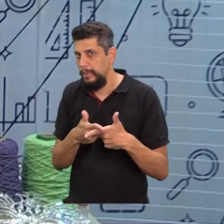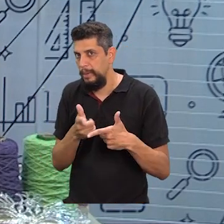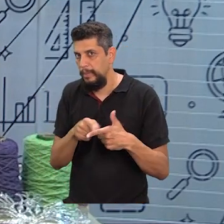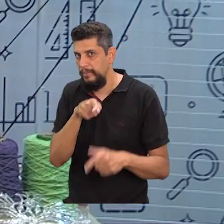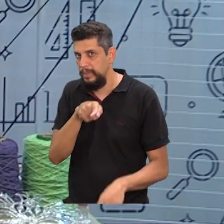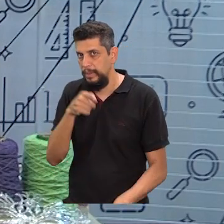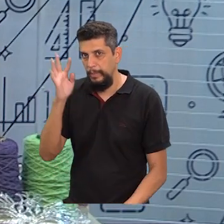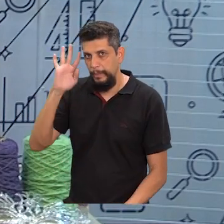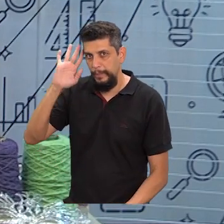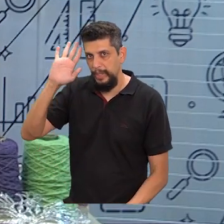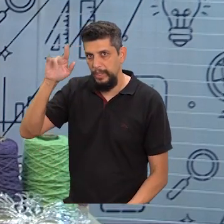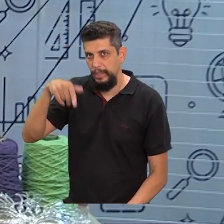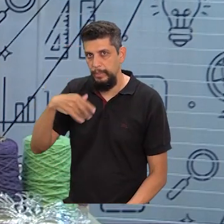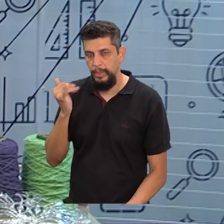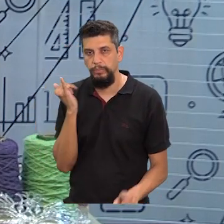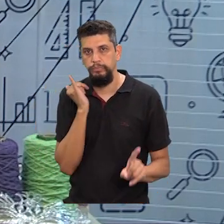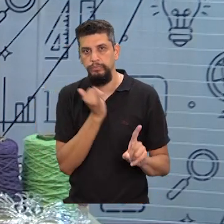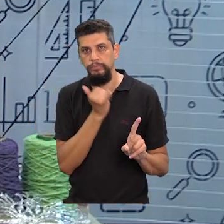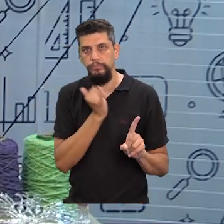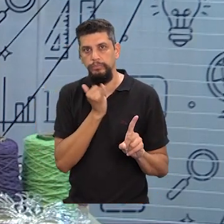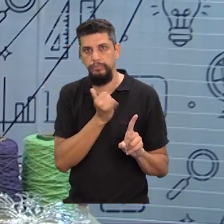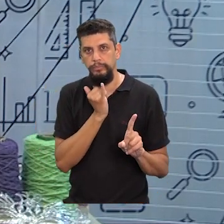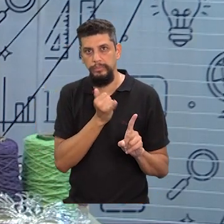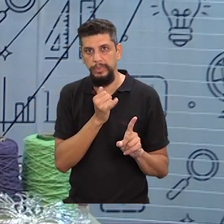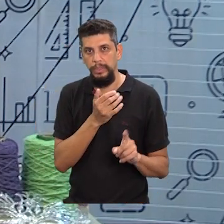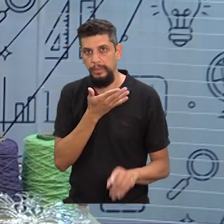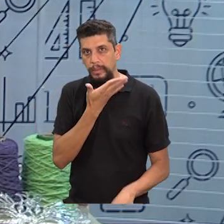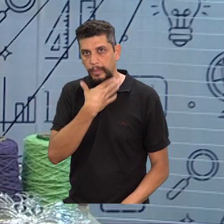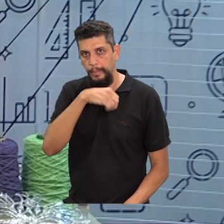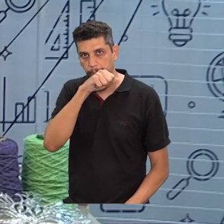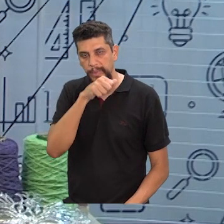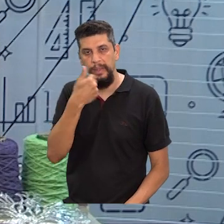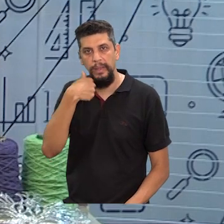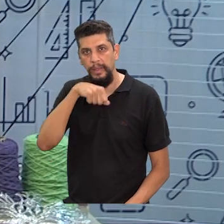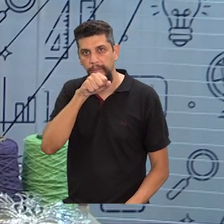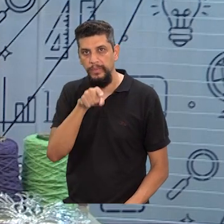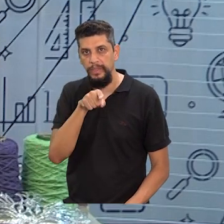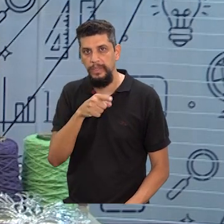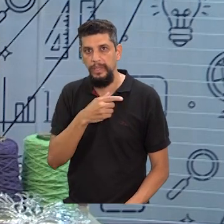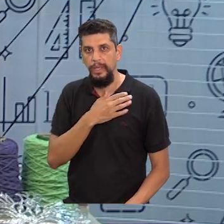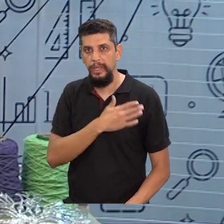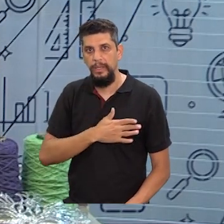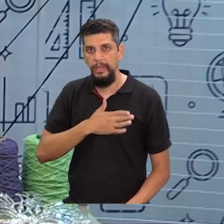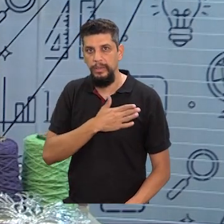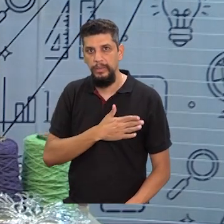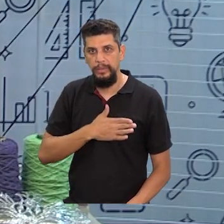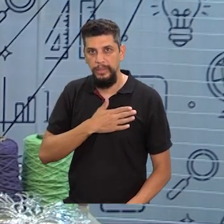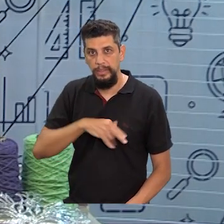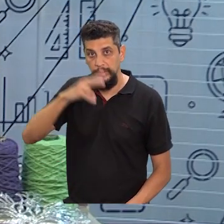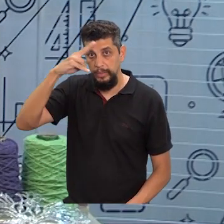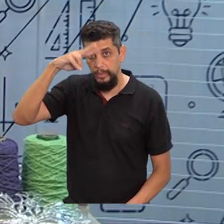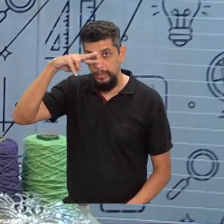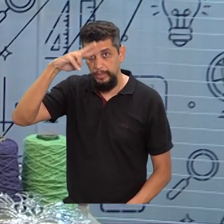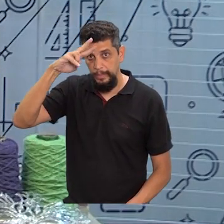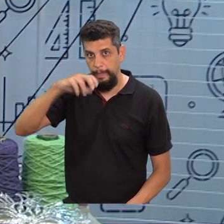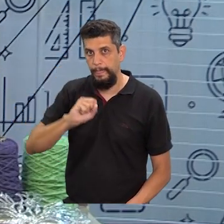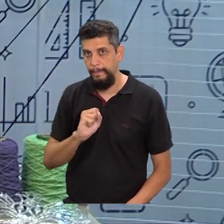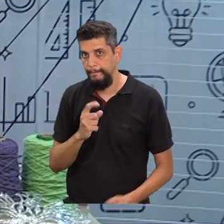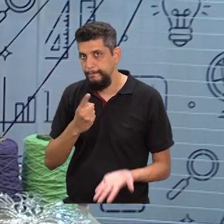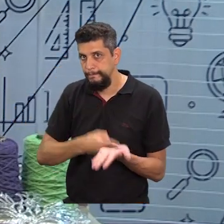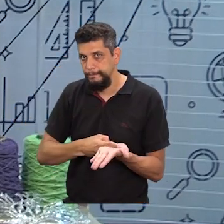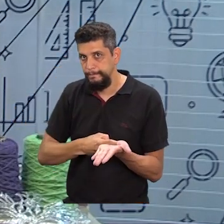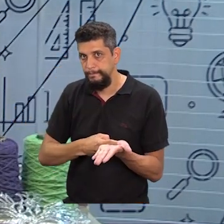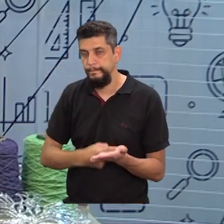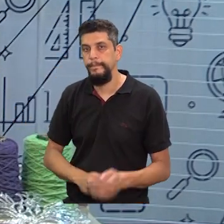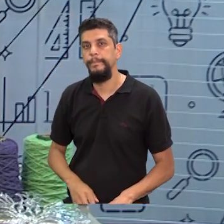problema. Pensa ali e depois conta para um adulto ou conta para alguém da sua casa o que, que você achou dessa história. Mas não esquece de argumentar, senão não